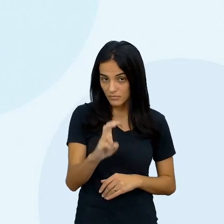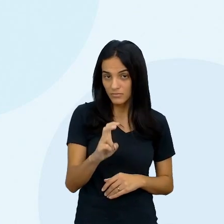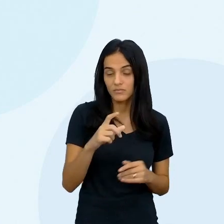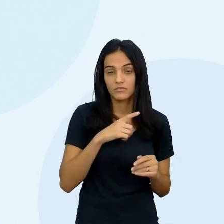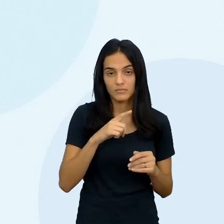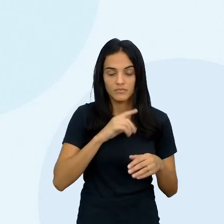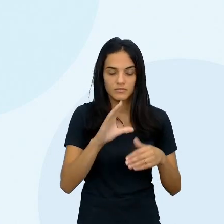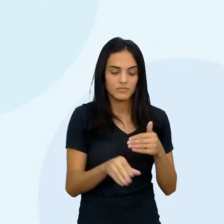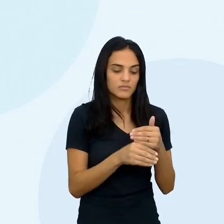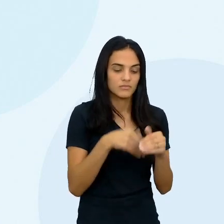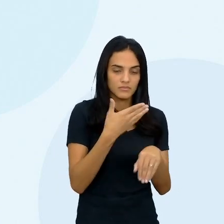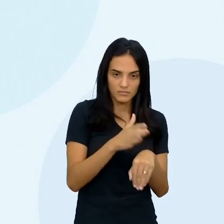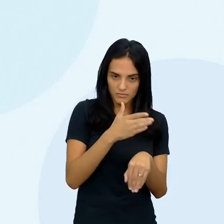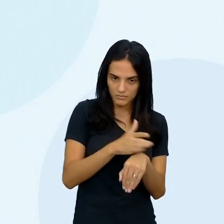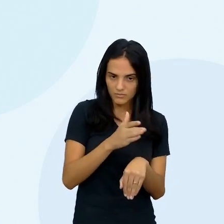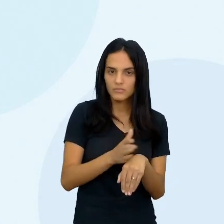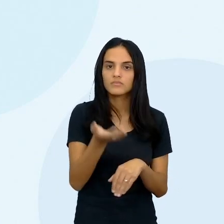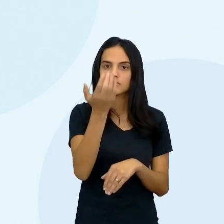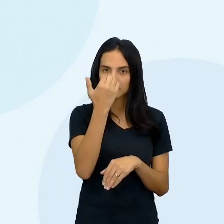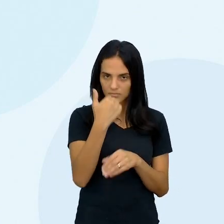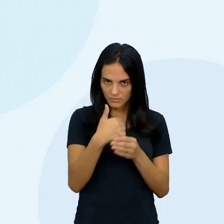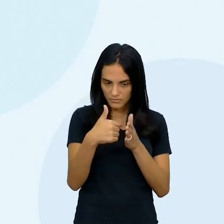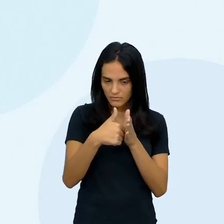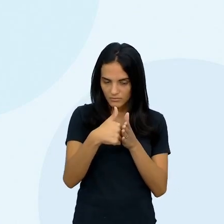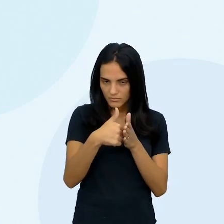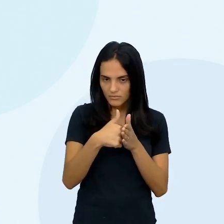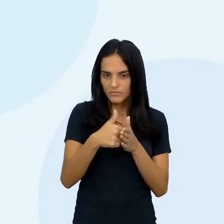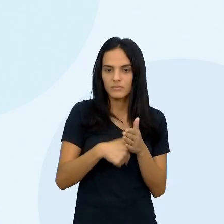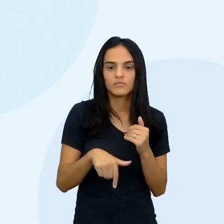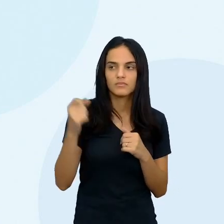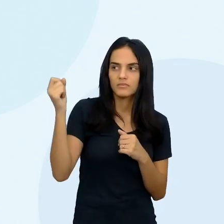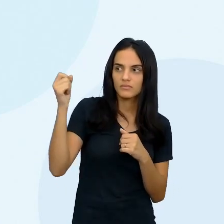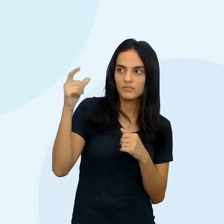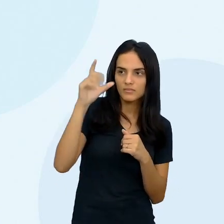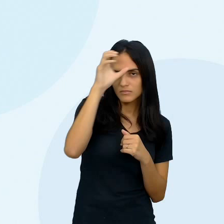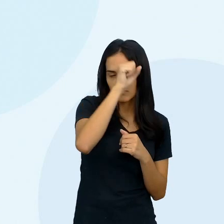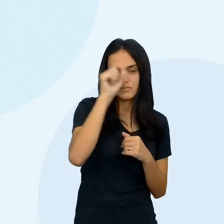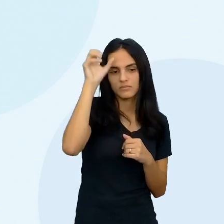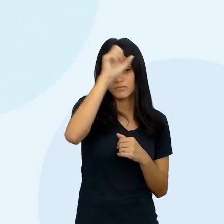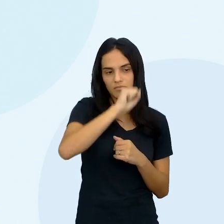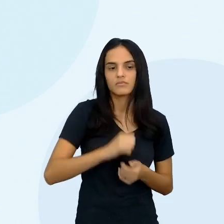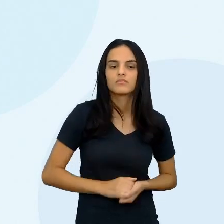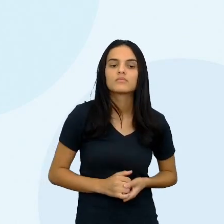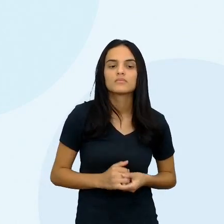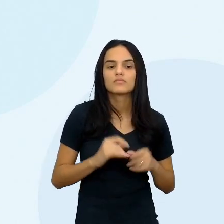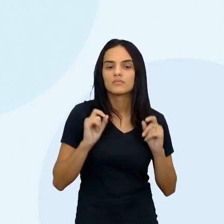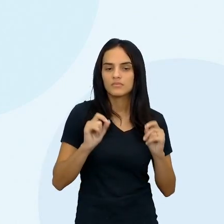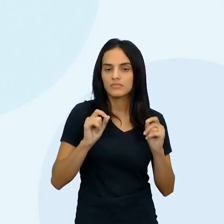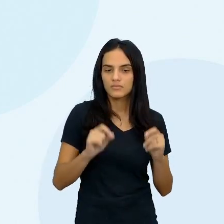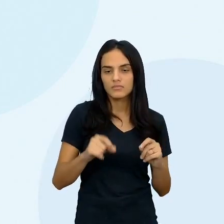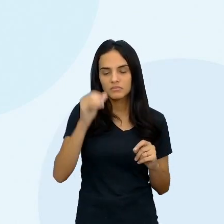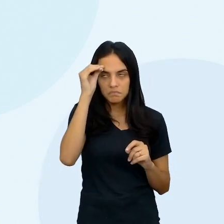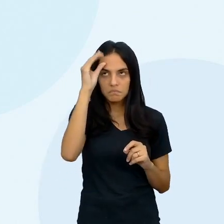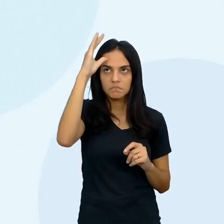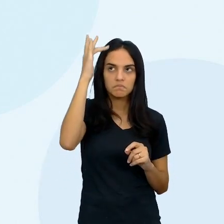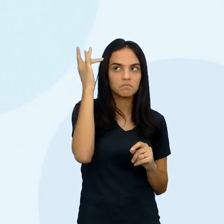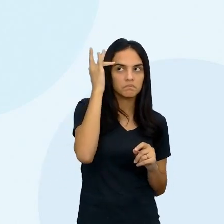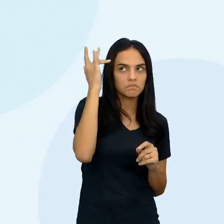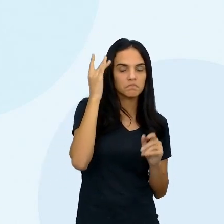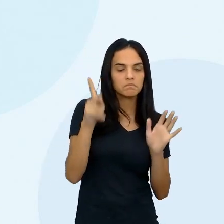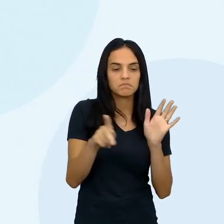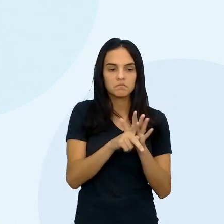institui prática de autoavaliação à luz da aprendizagem de seus alunos, a fim de conscientizar-se de suas